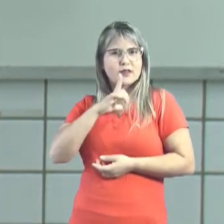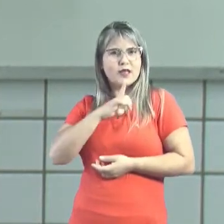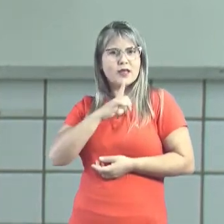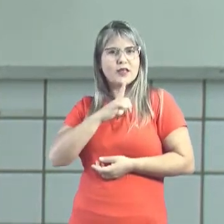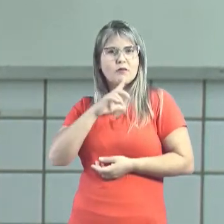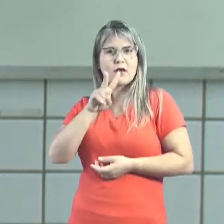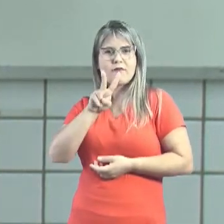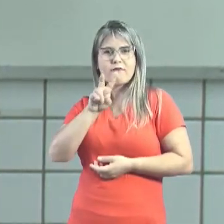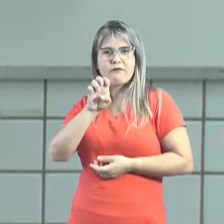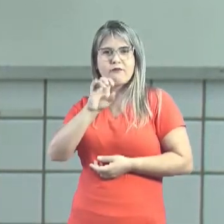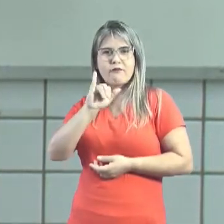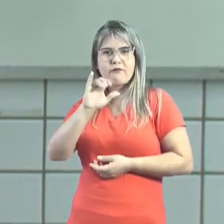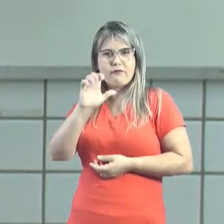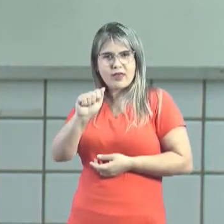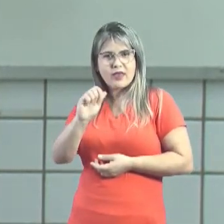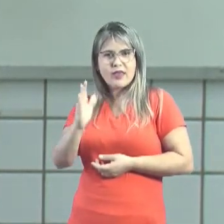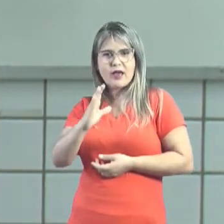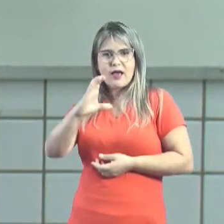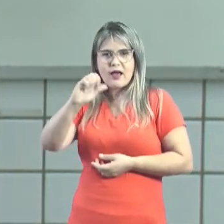artéria pulmonar.